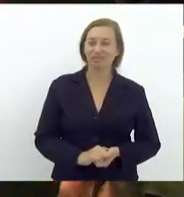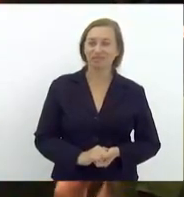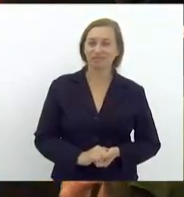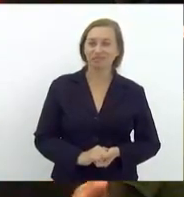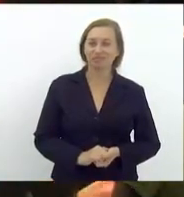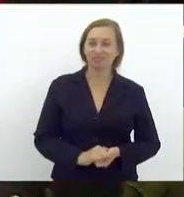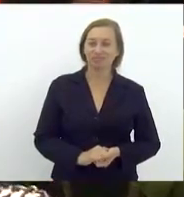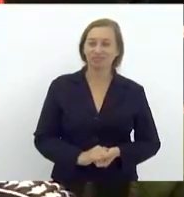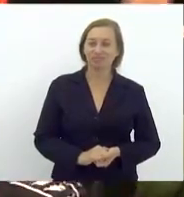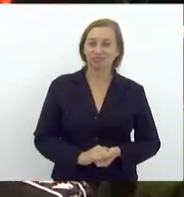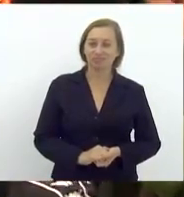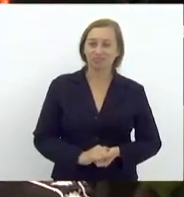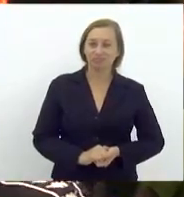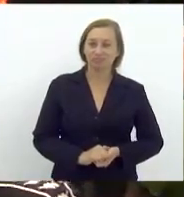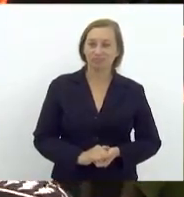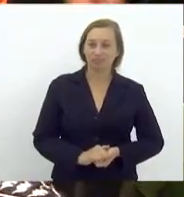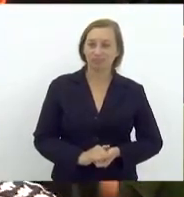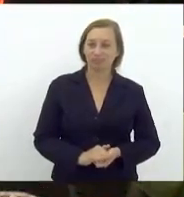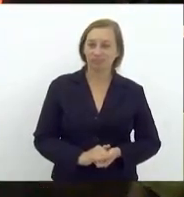seja bem-vinda